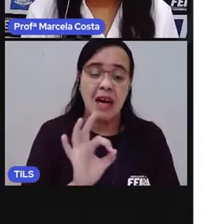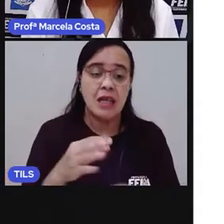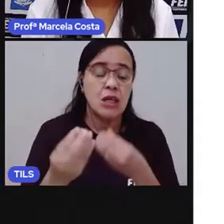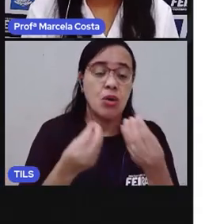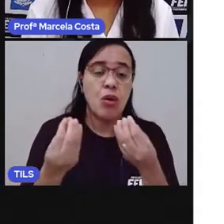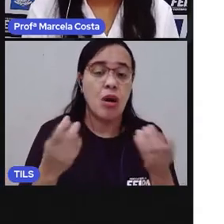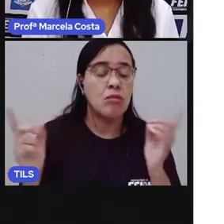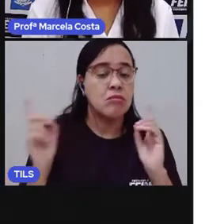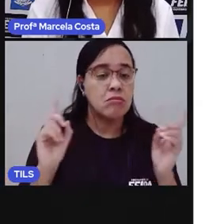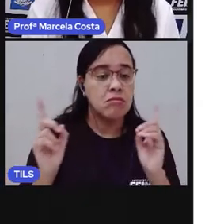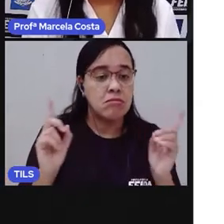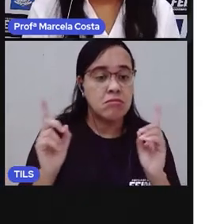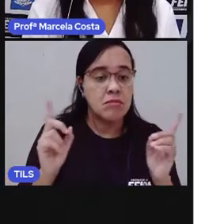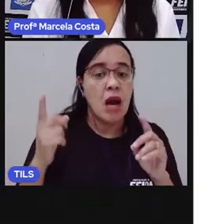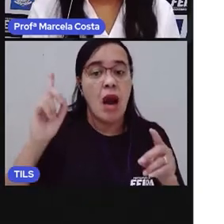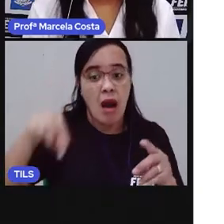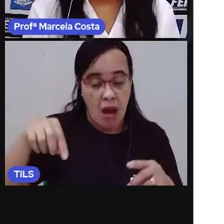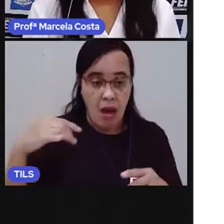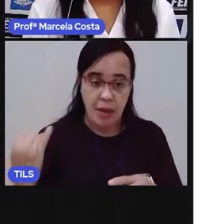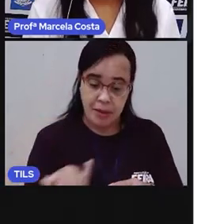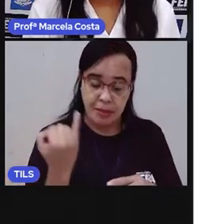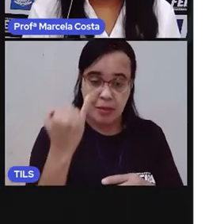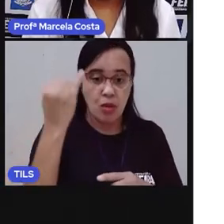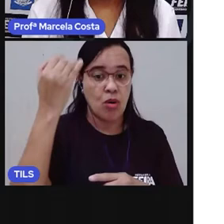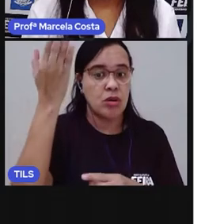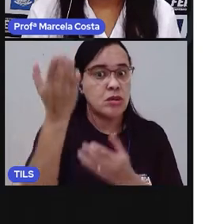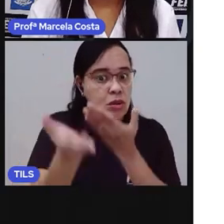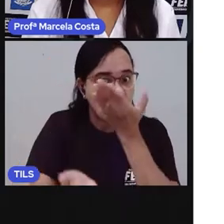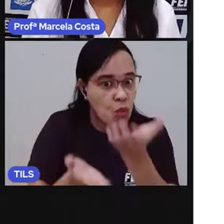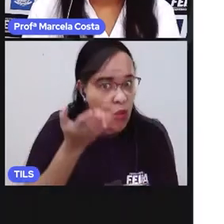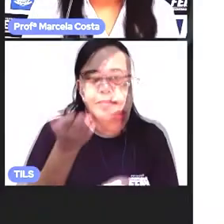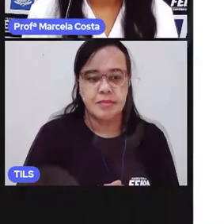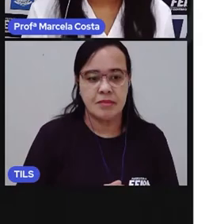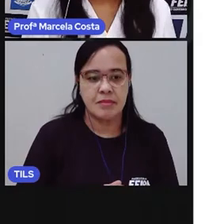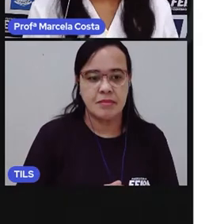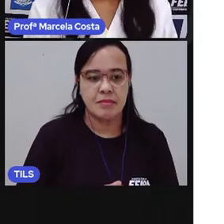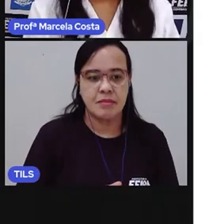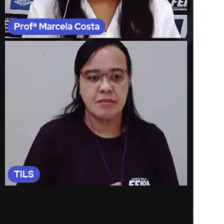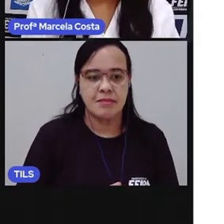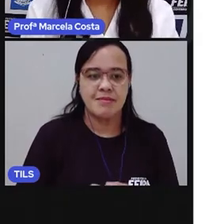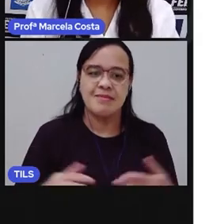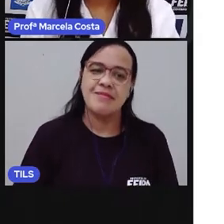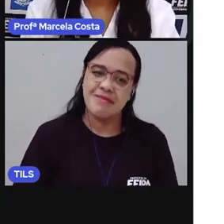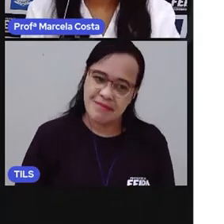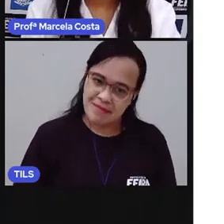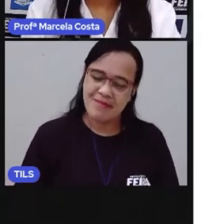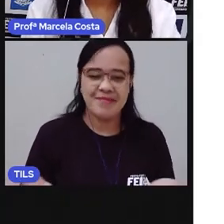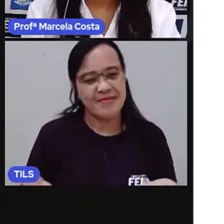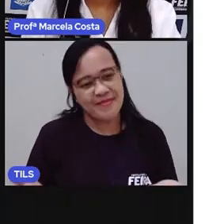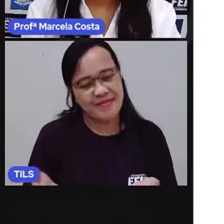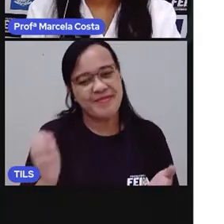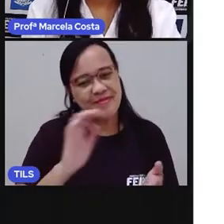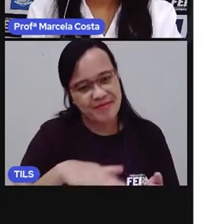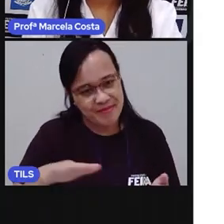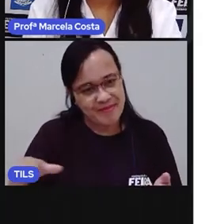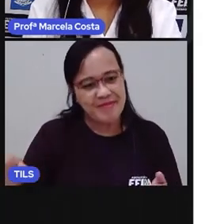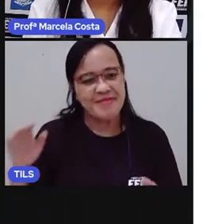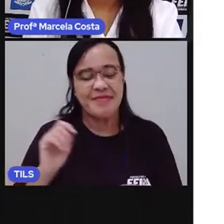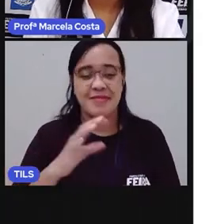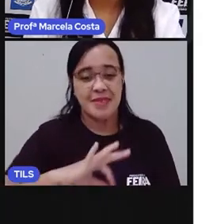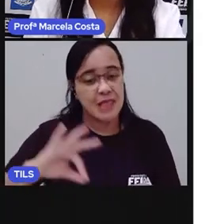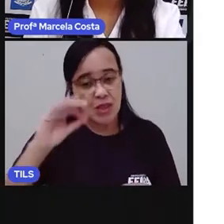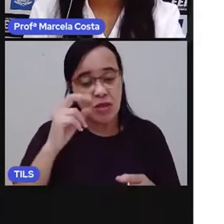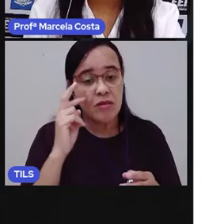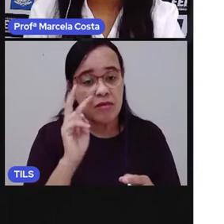É muito importante cuidar dos dentes. Agora, crianças, a gente